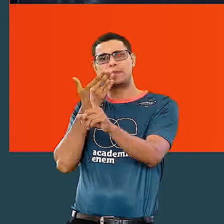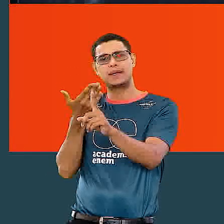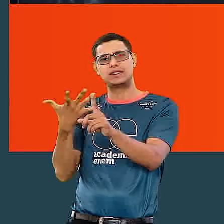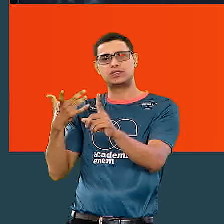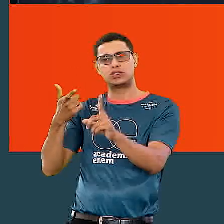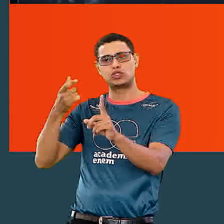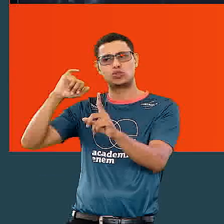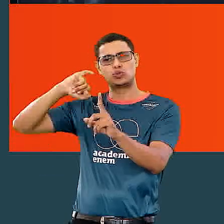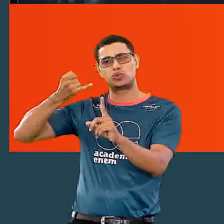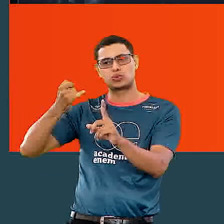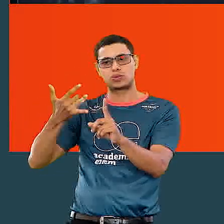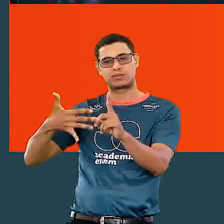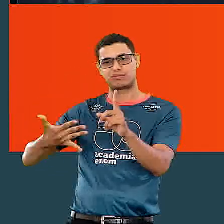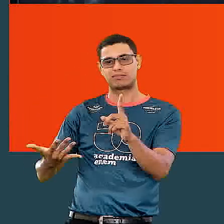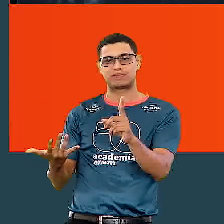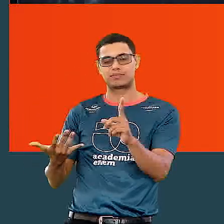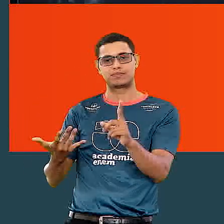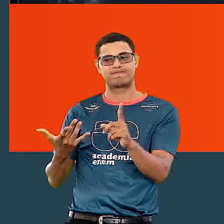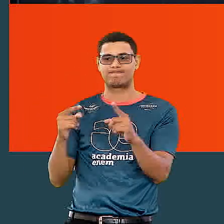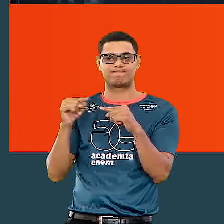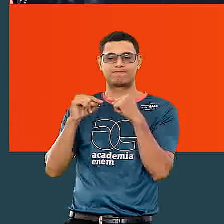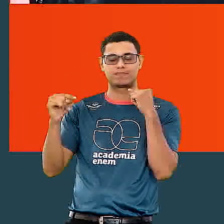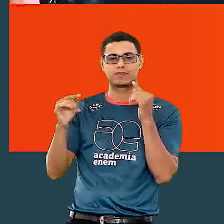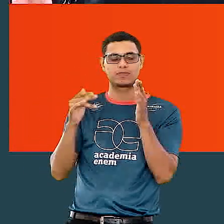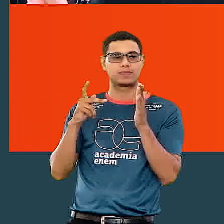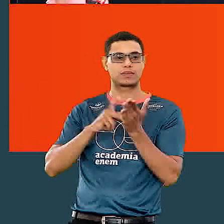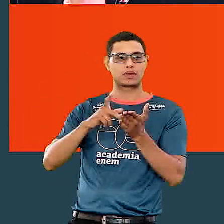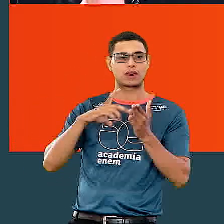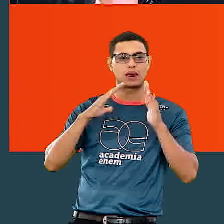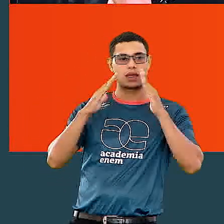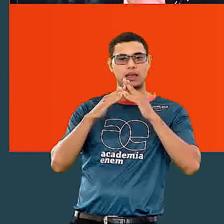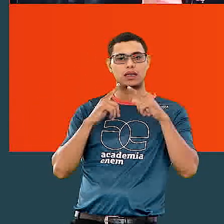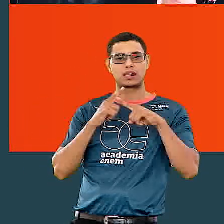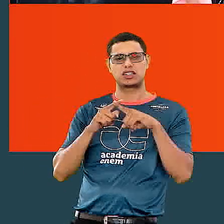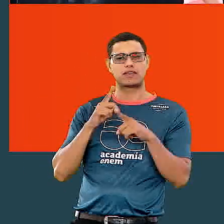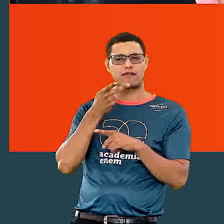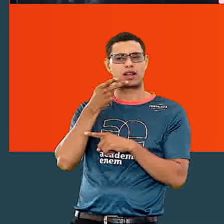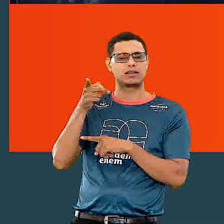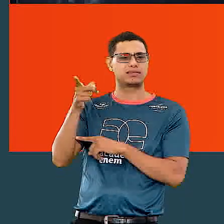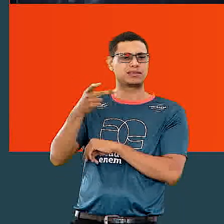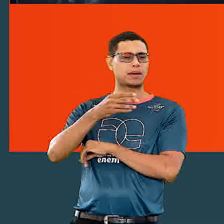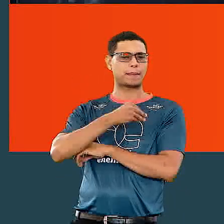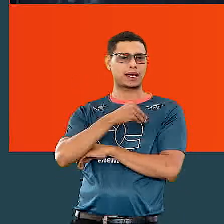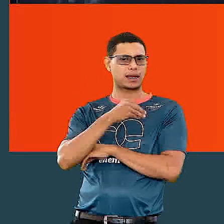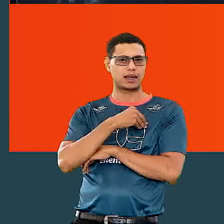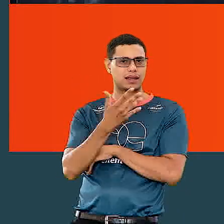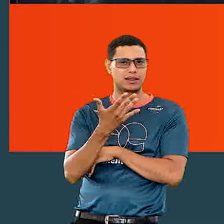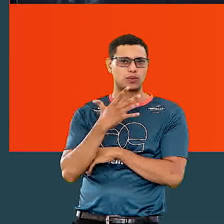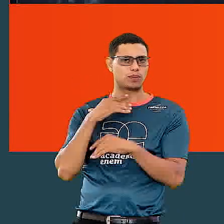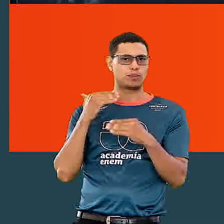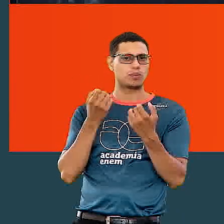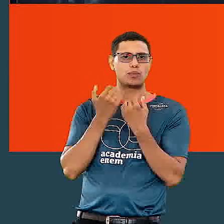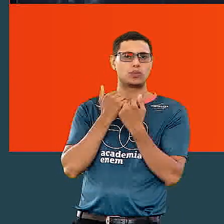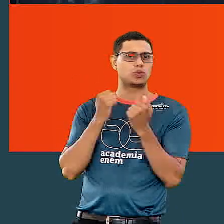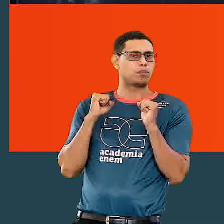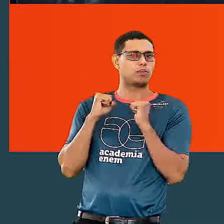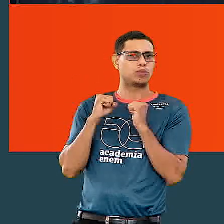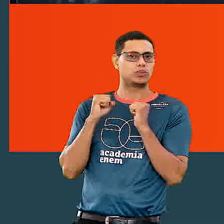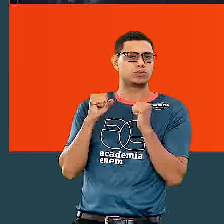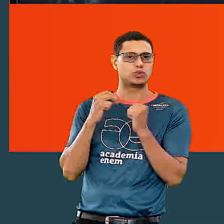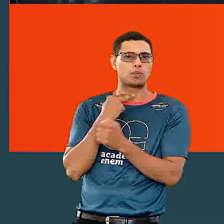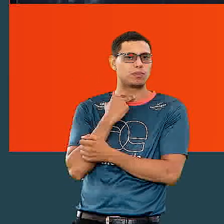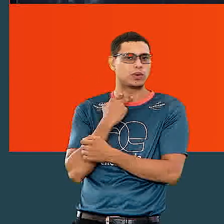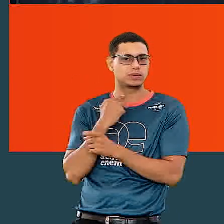pouco antiético. Aí a igreja, nessa época, chamava isso de quê? Pecado, usura. Você está ganhando em cima